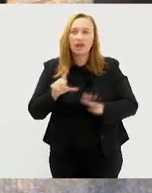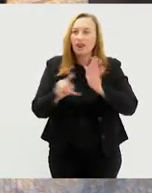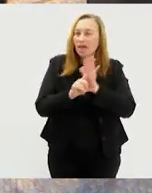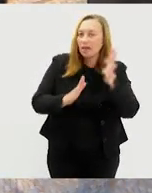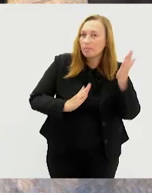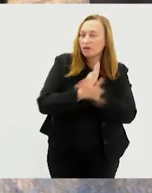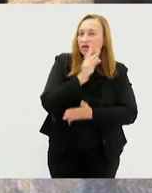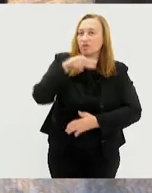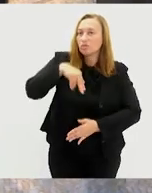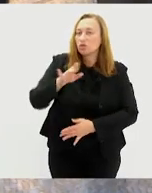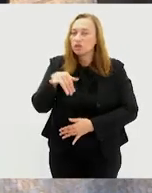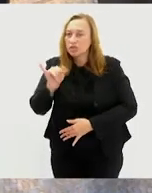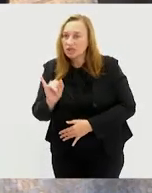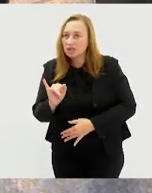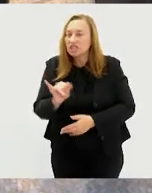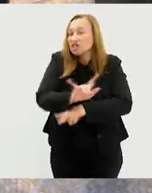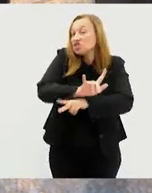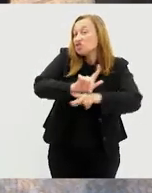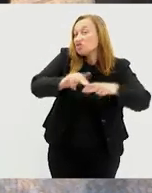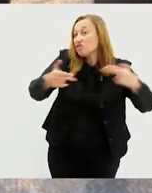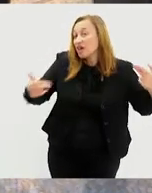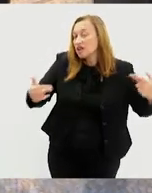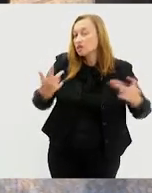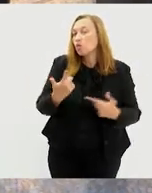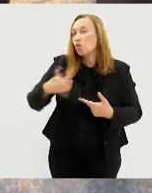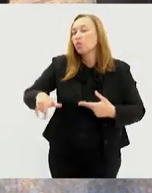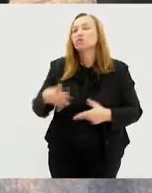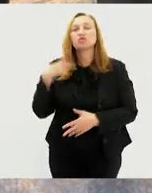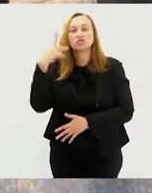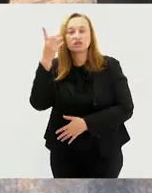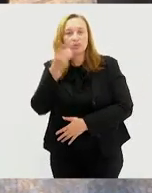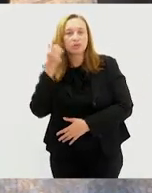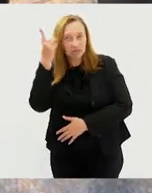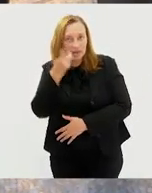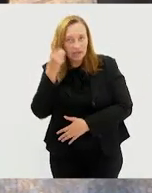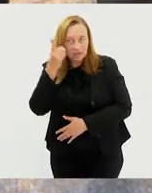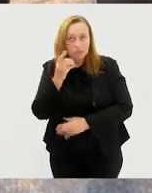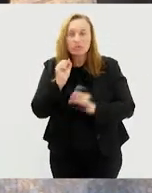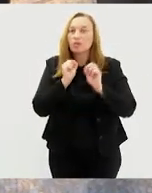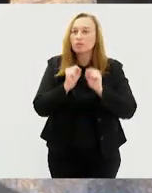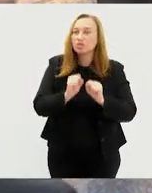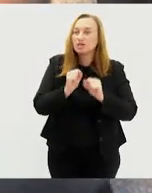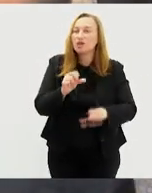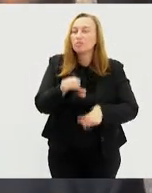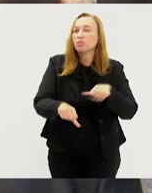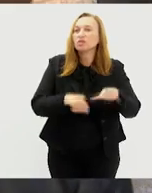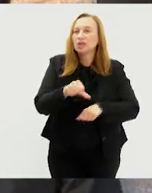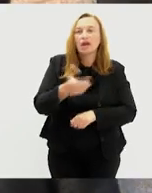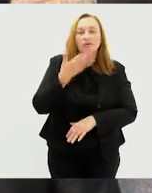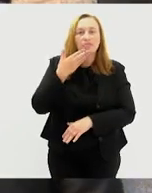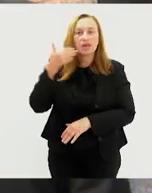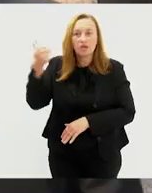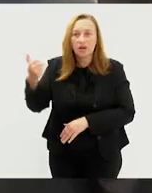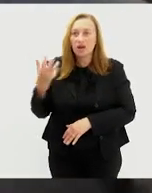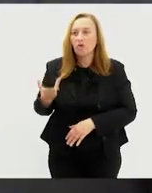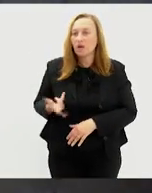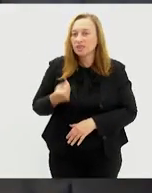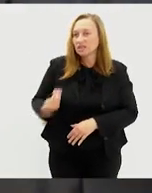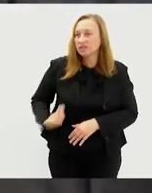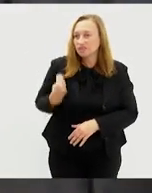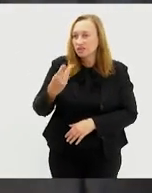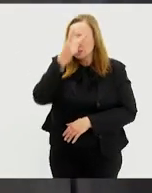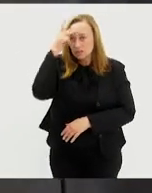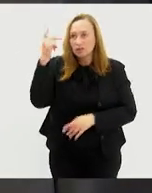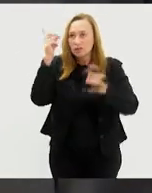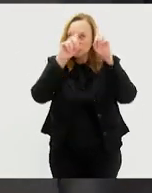munir lei de diversos outros parlamentares pra gente poder mudar e melhorar a qualidade de vida das pessoas com